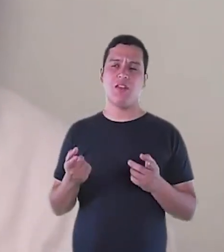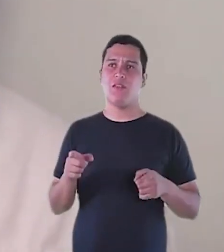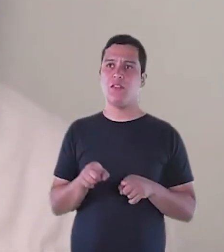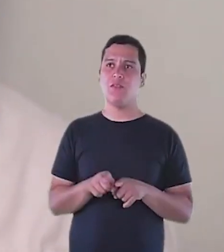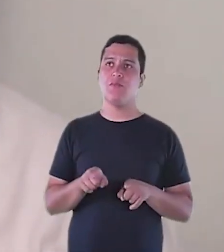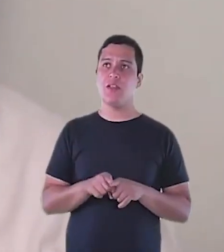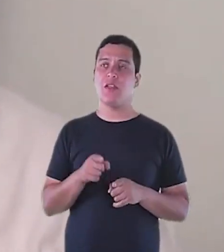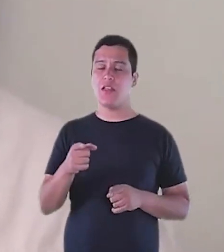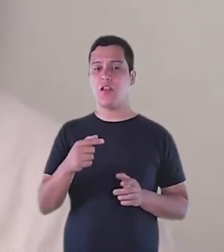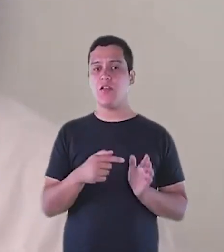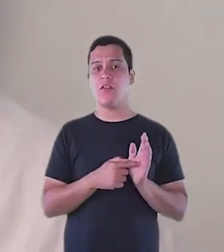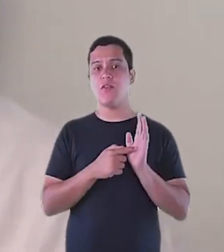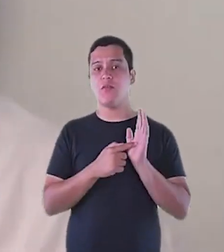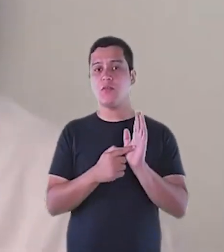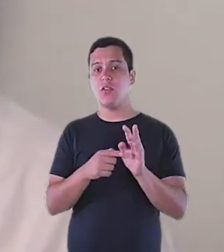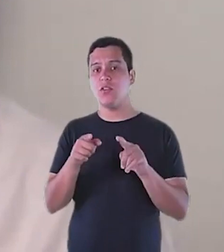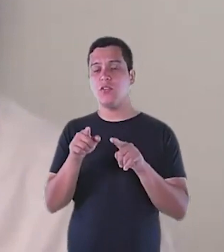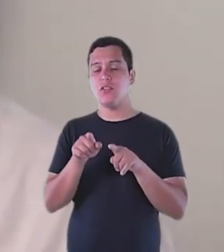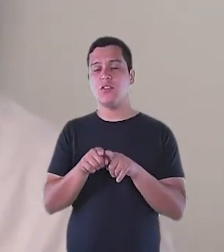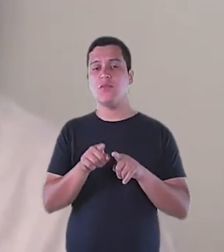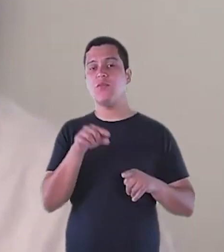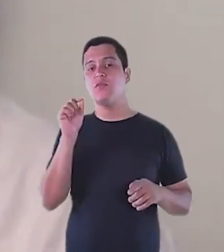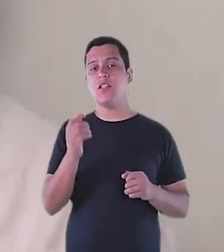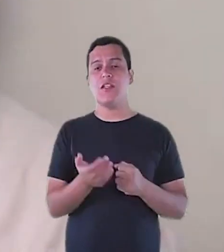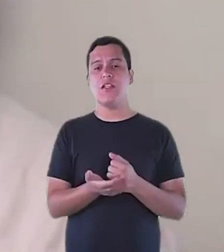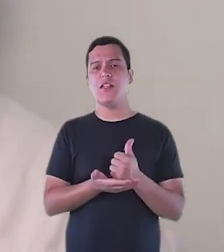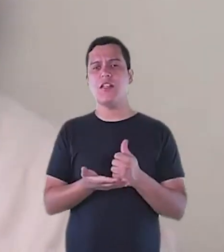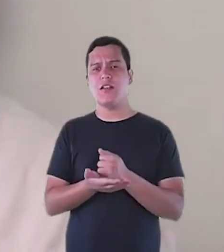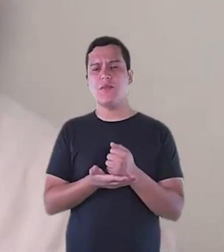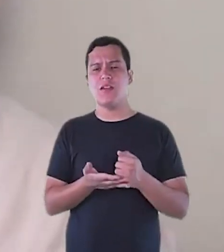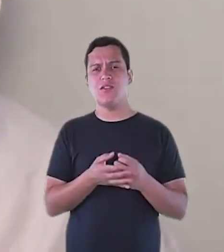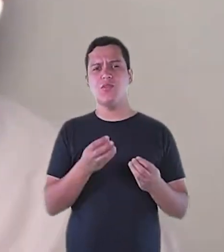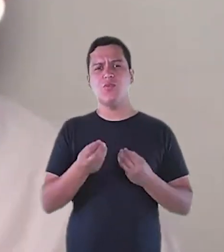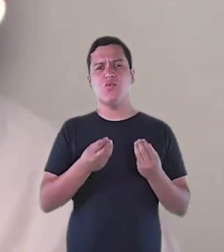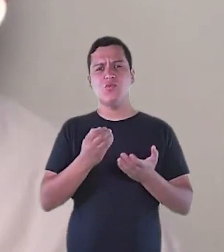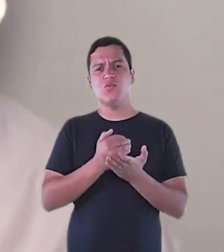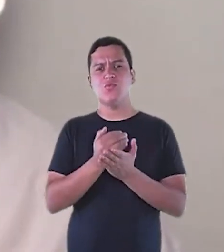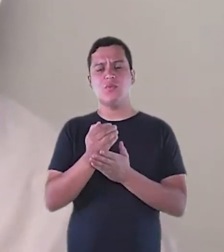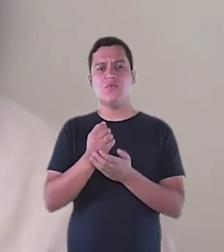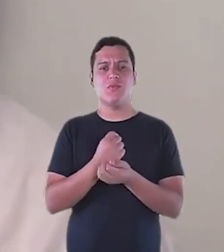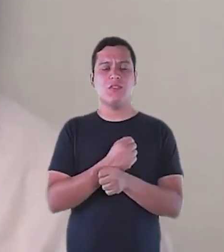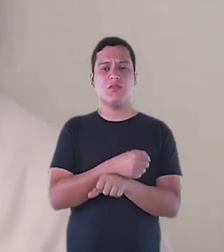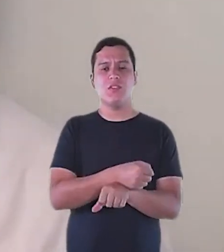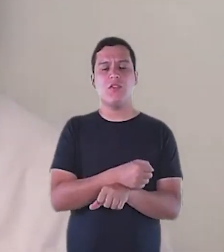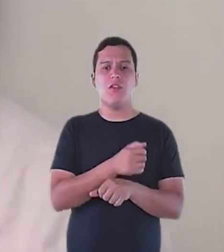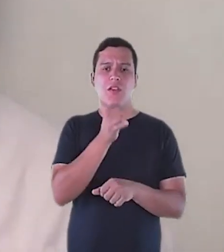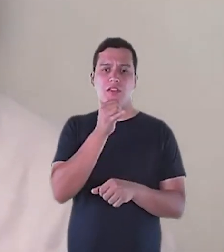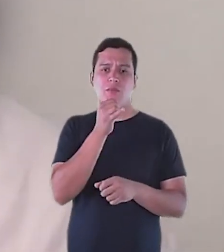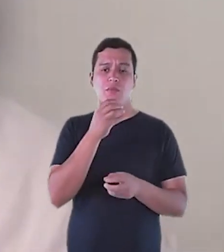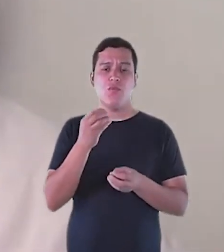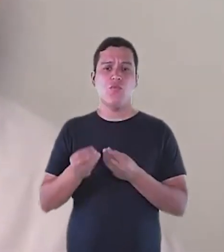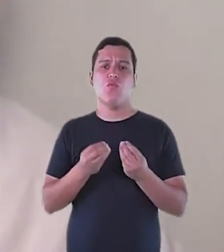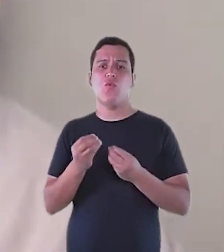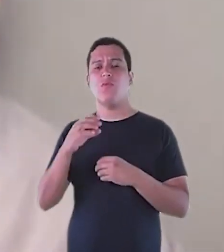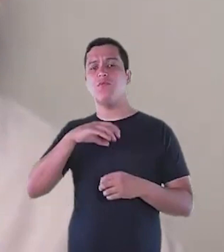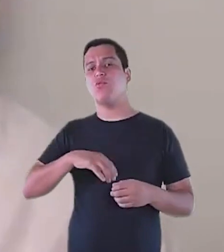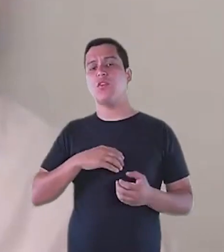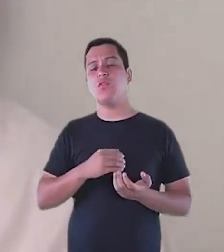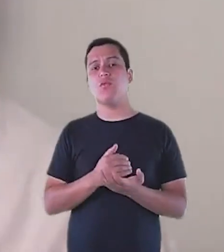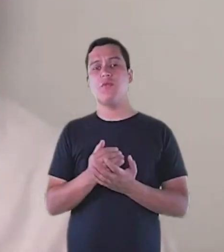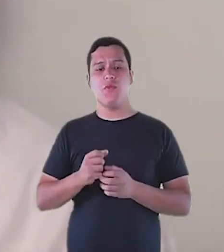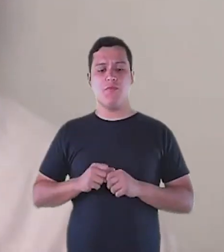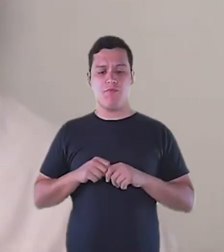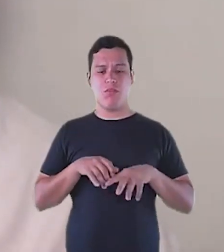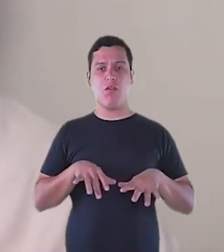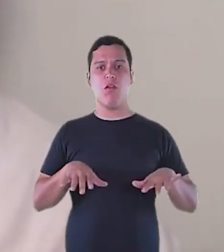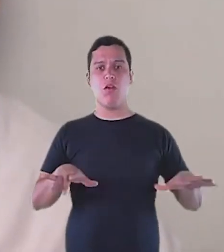os alicerces do regime escravista, né? Como foi essa expansão portuguesa, essas grandes